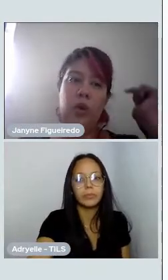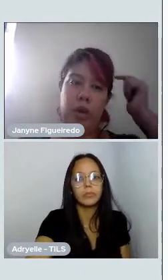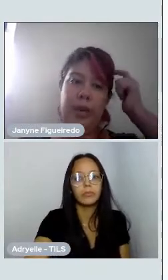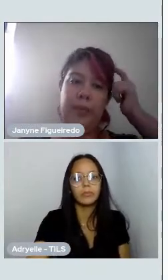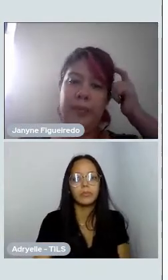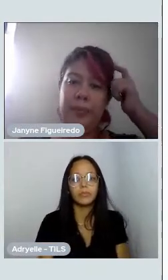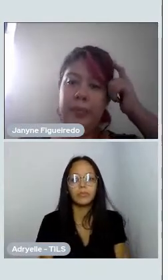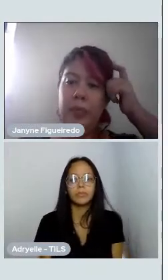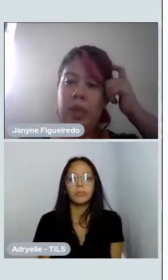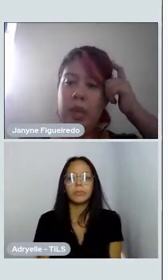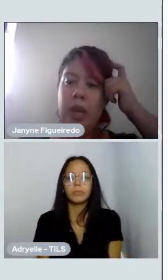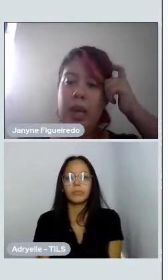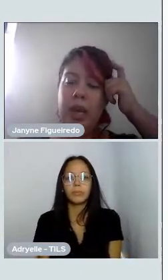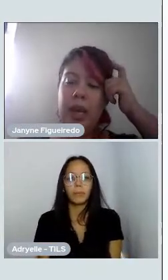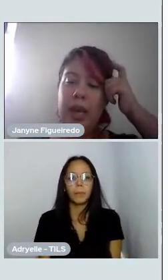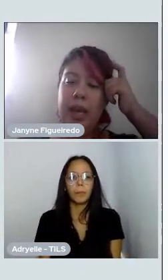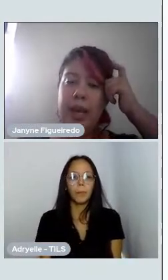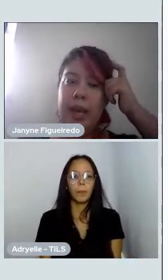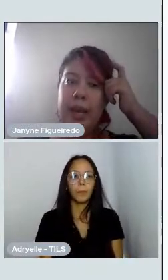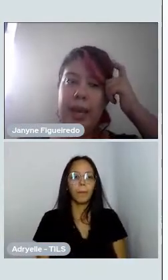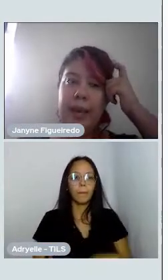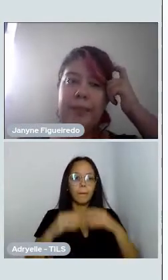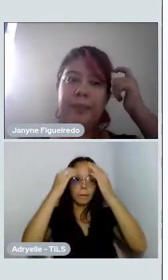né? Ok.